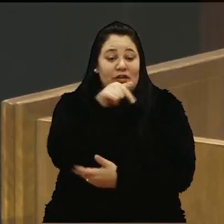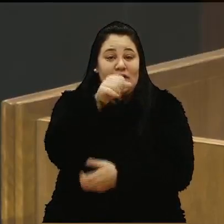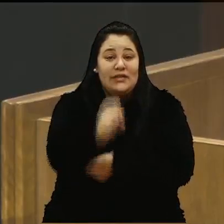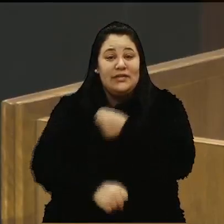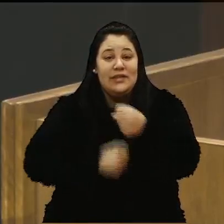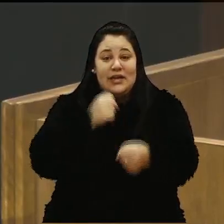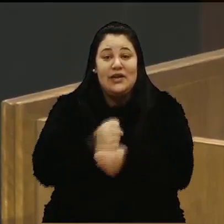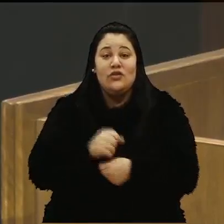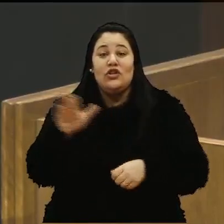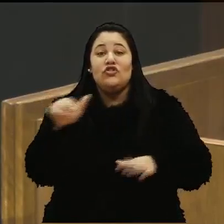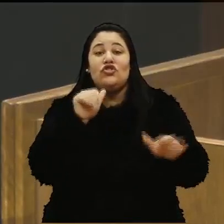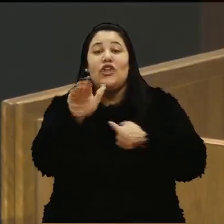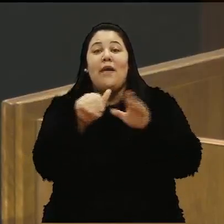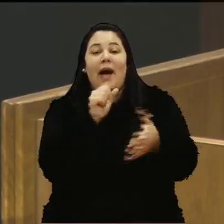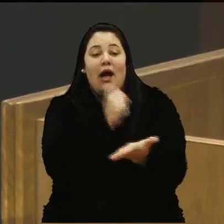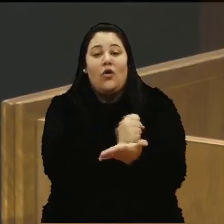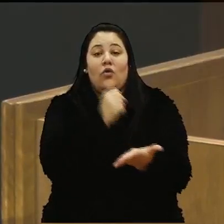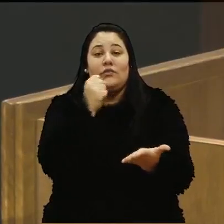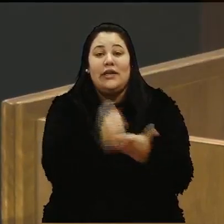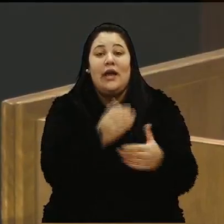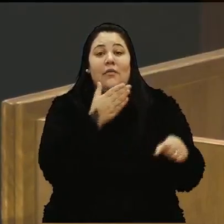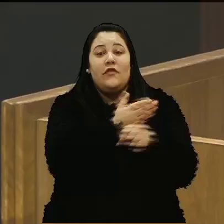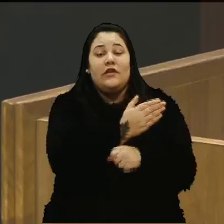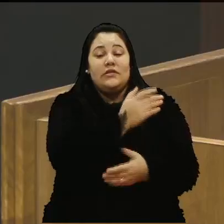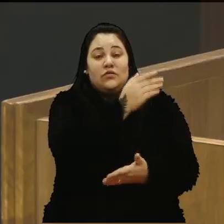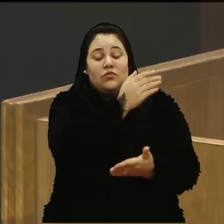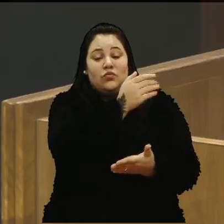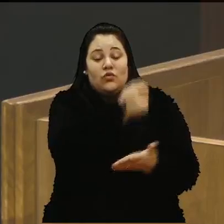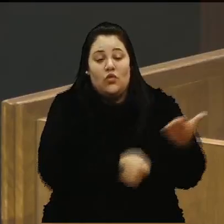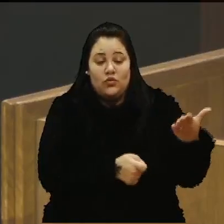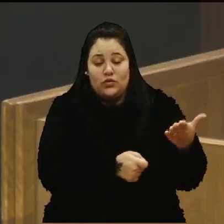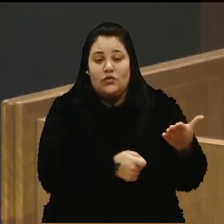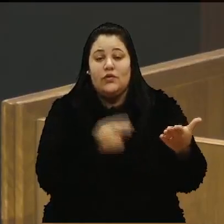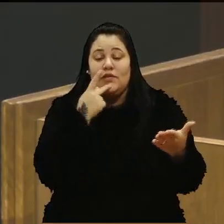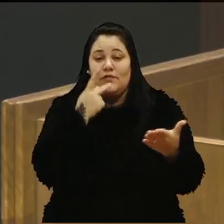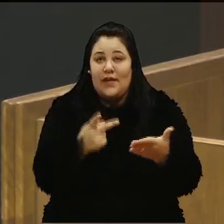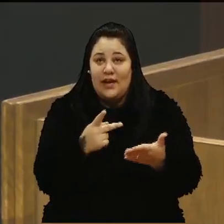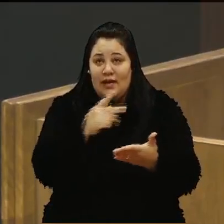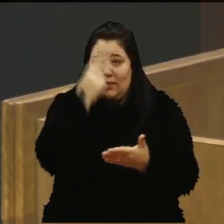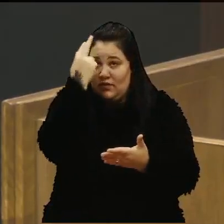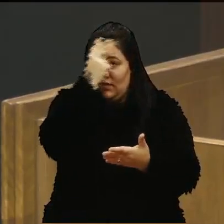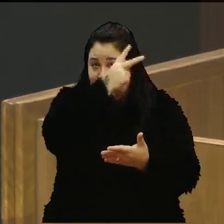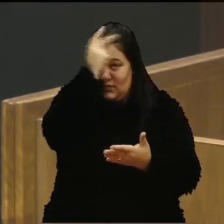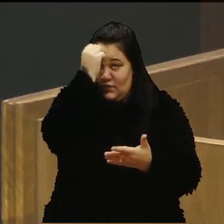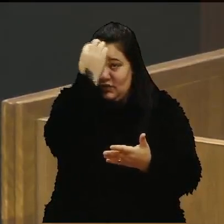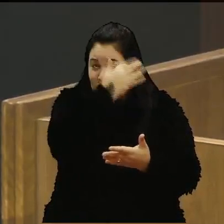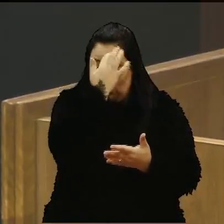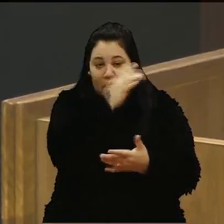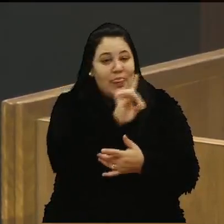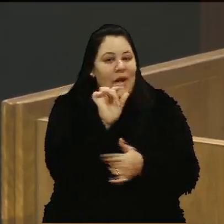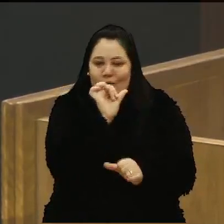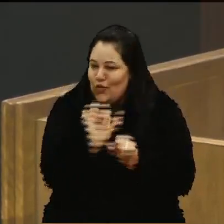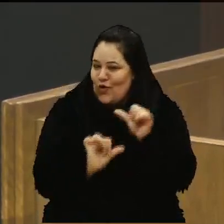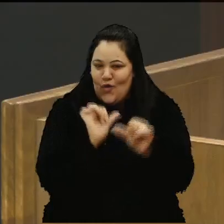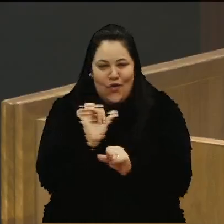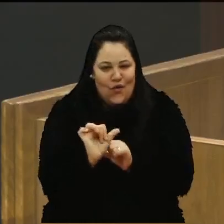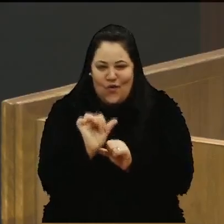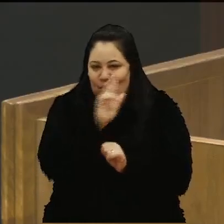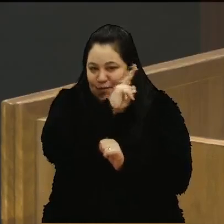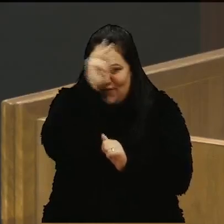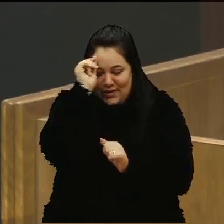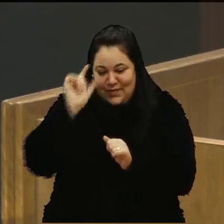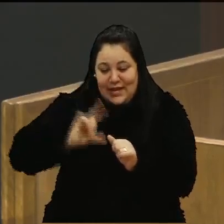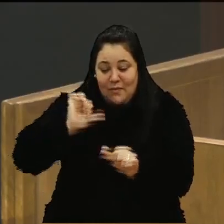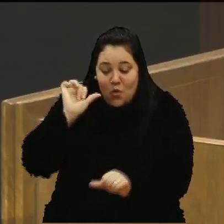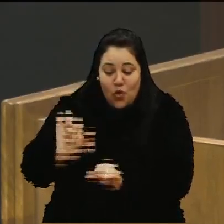ser chamado os guardas municipais. Quero dizer que o prefeito continuou o mesmo, gente, não mudou de prefeito para ter uma mudança